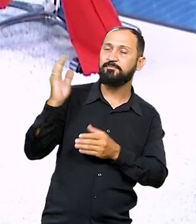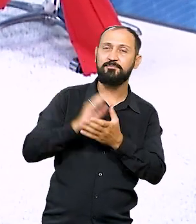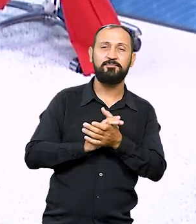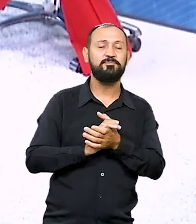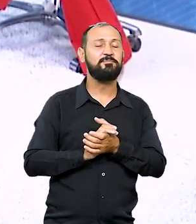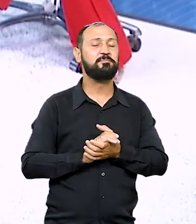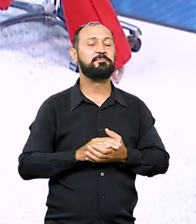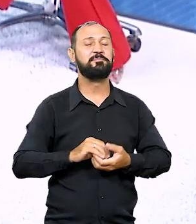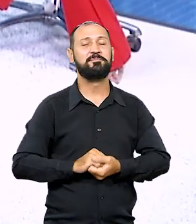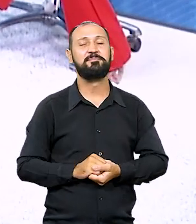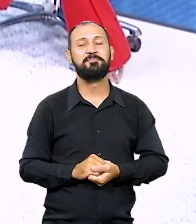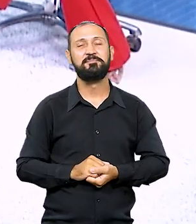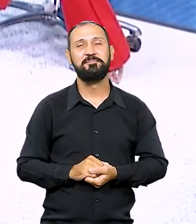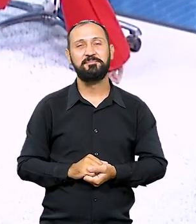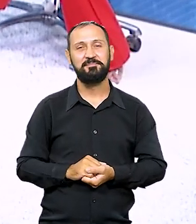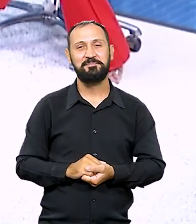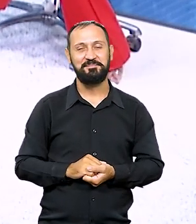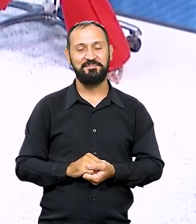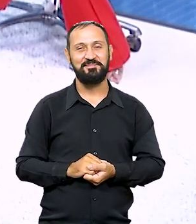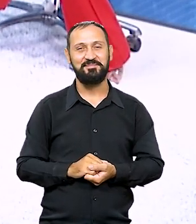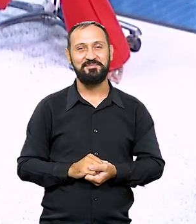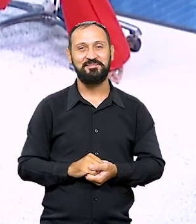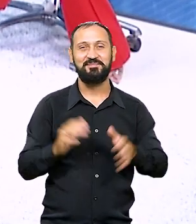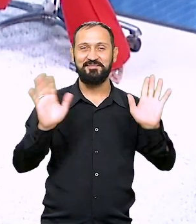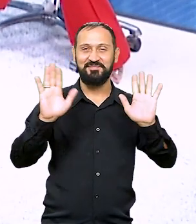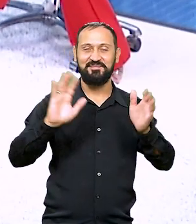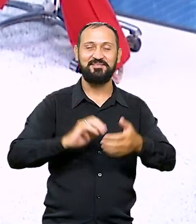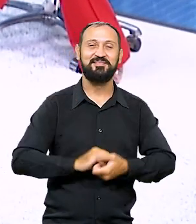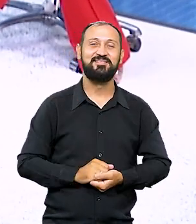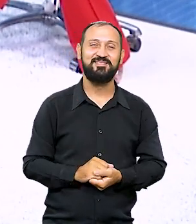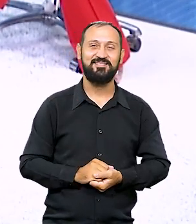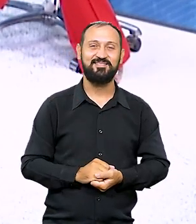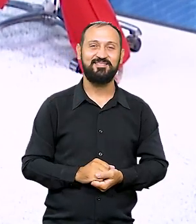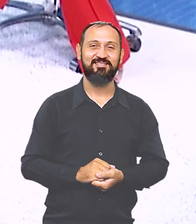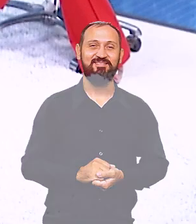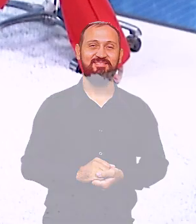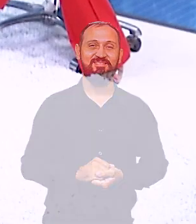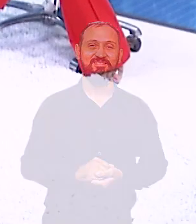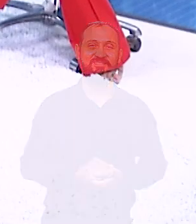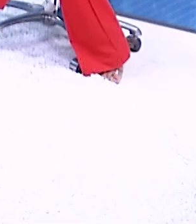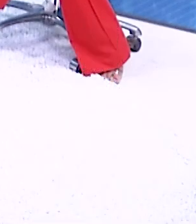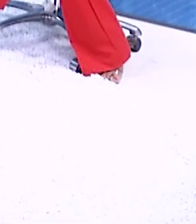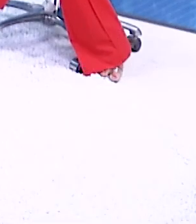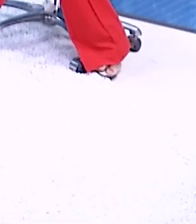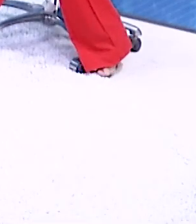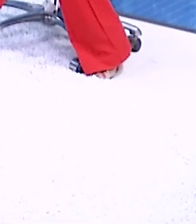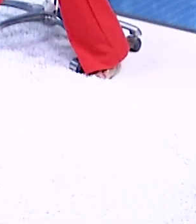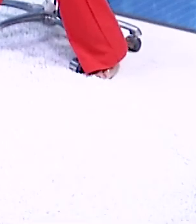acesse o nosso site oabms.org.br. Até breve!